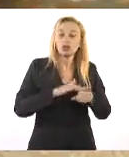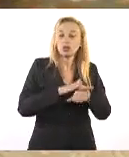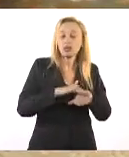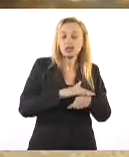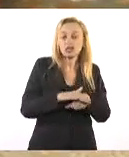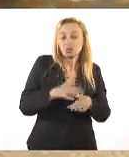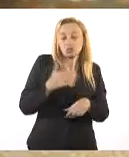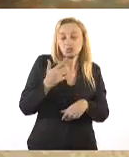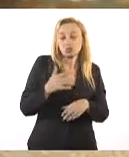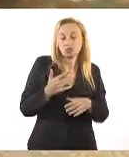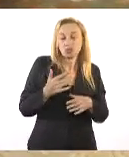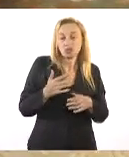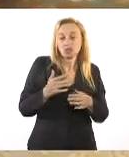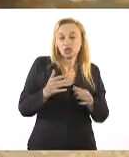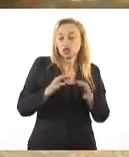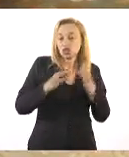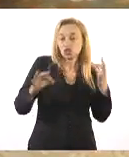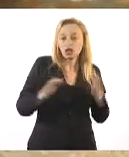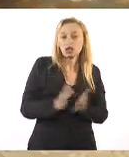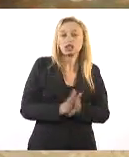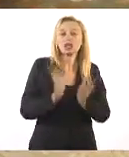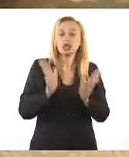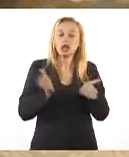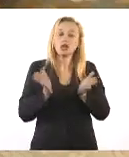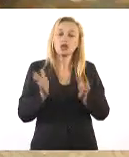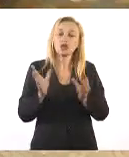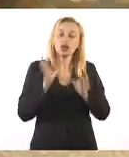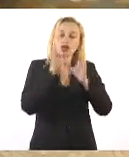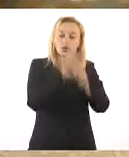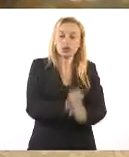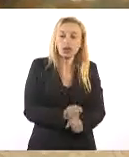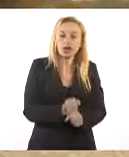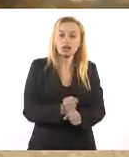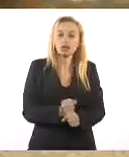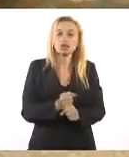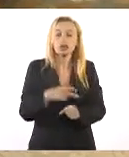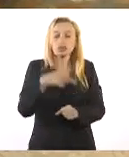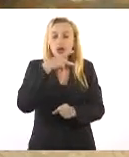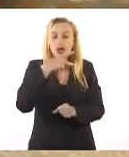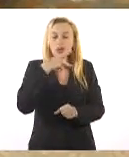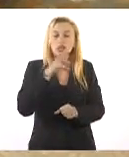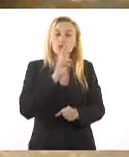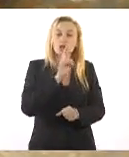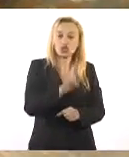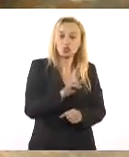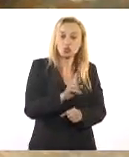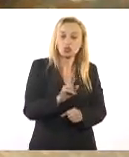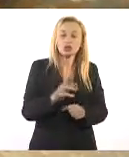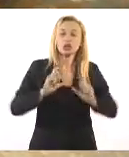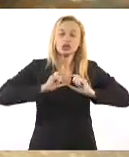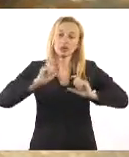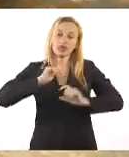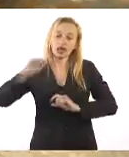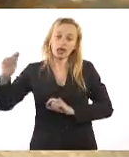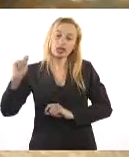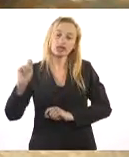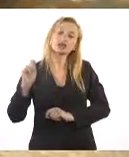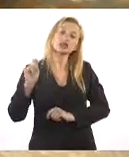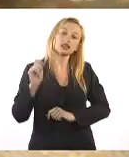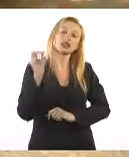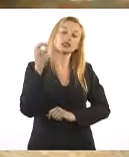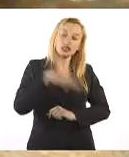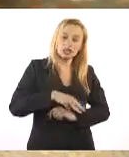de modo jocoso e aí agora chegamos a esse resultado onde o parlamento responde que medalha é sim direito do